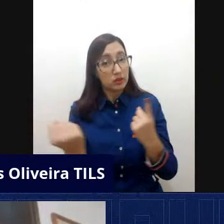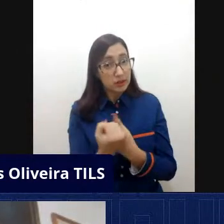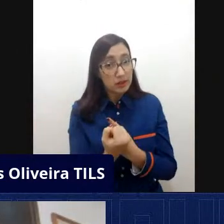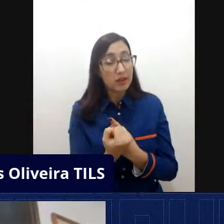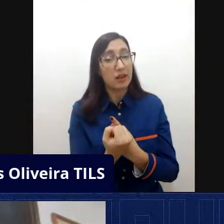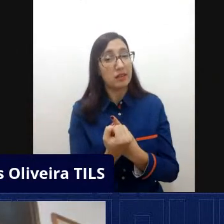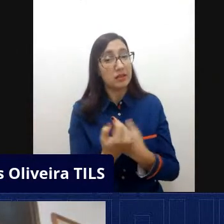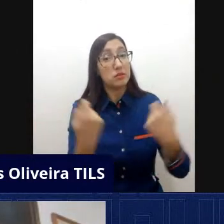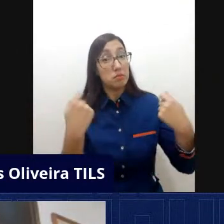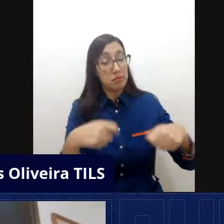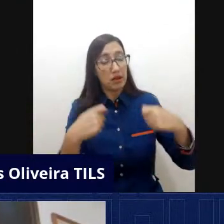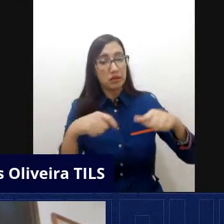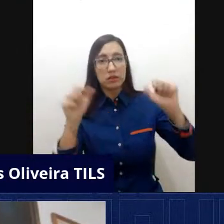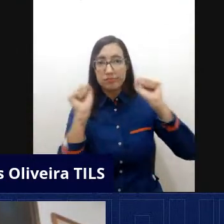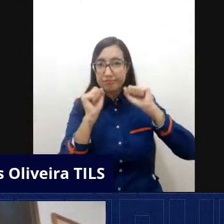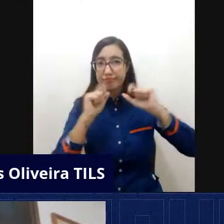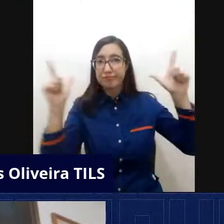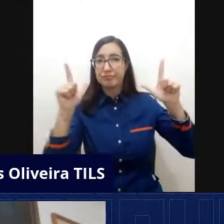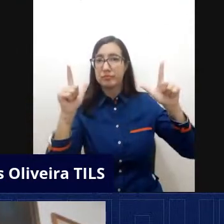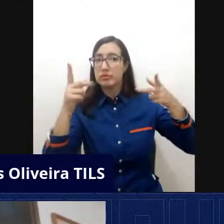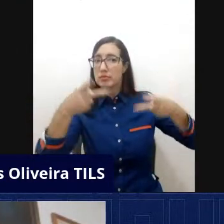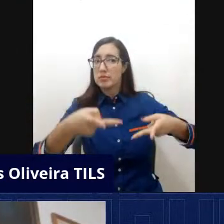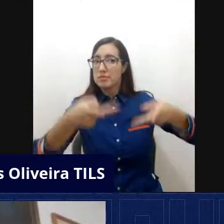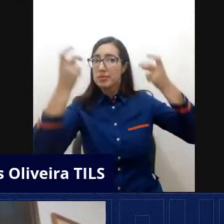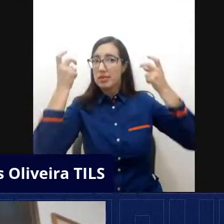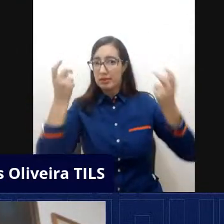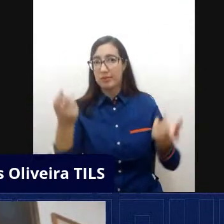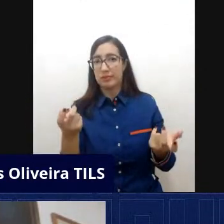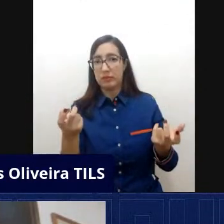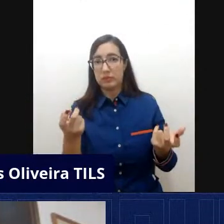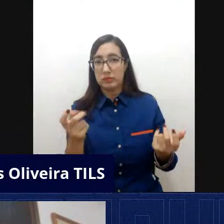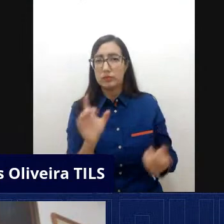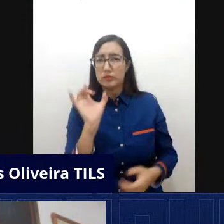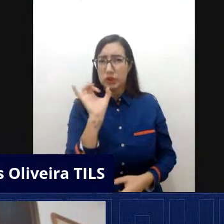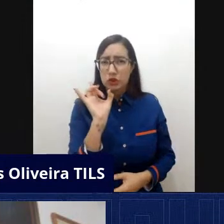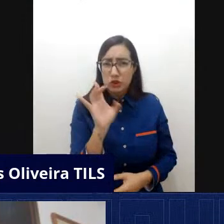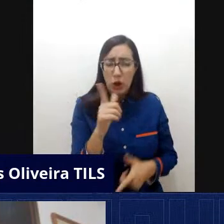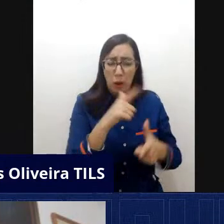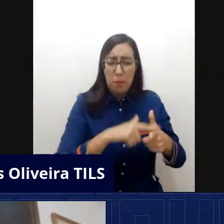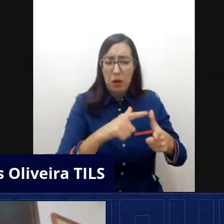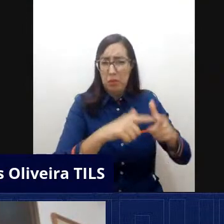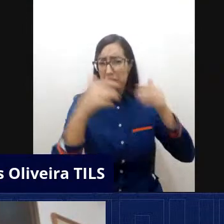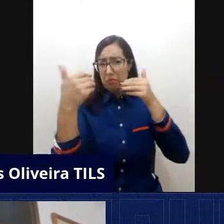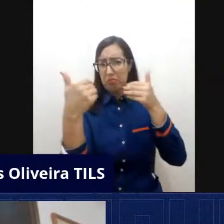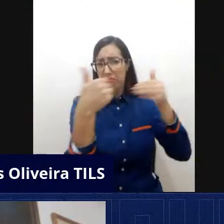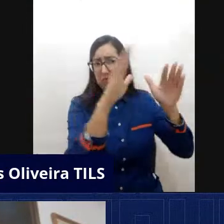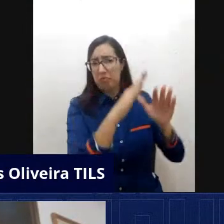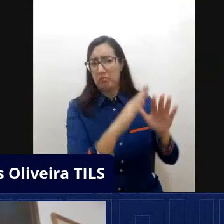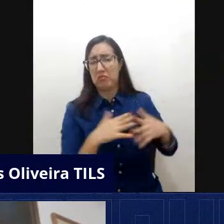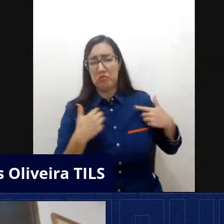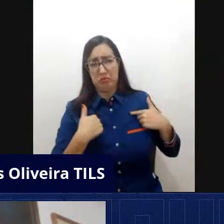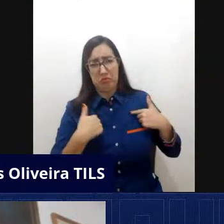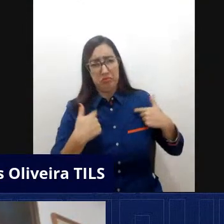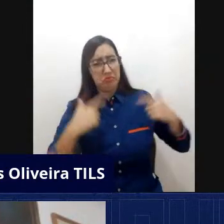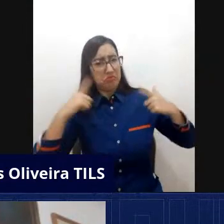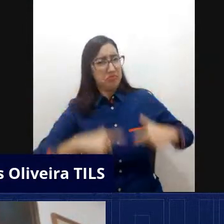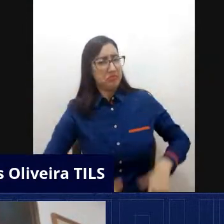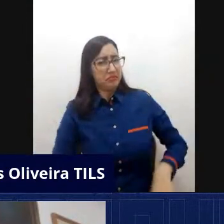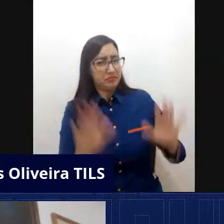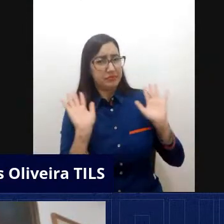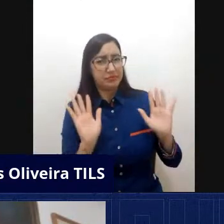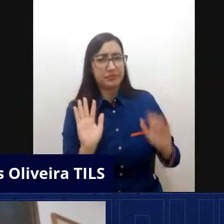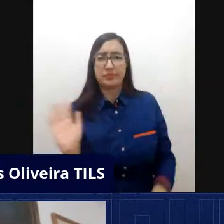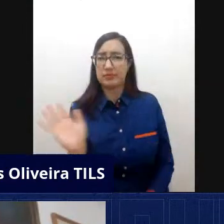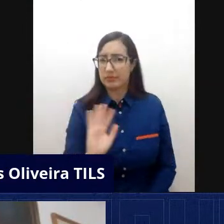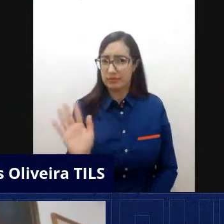um problema, né, da família, isso é um problema que nós, da rural, e aí quero dizer, por exemplo, que ter uma creche na rural